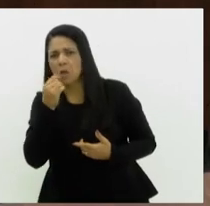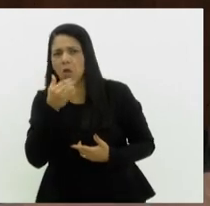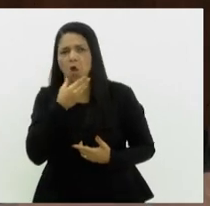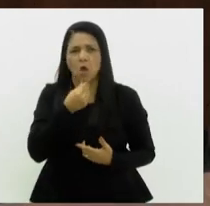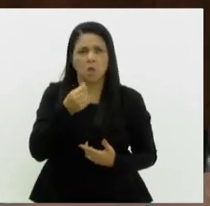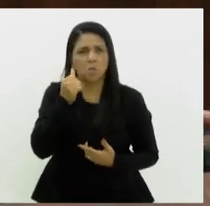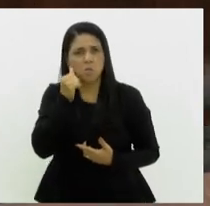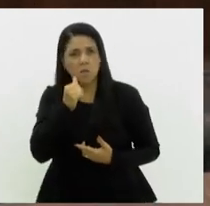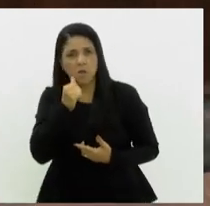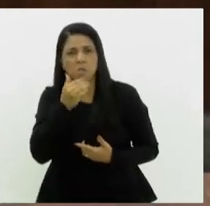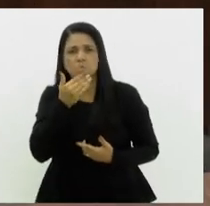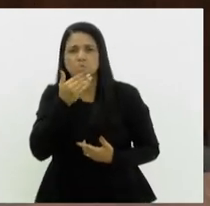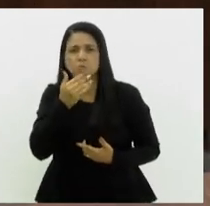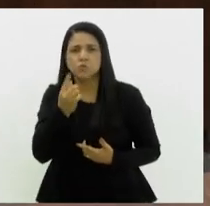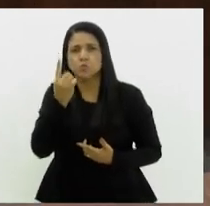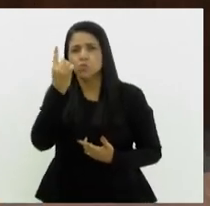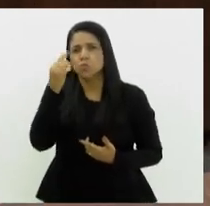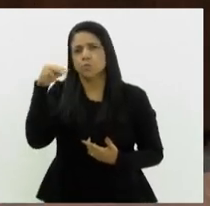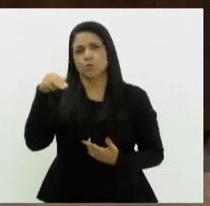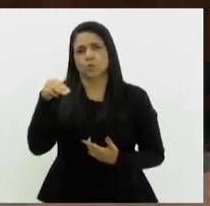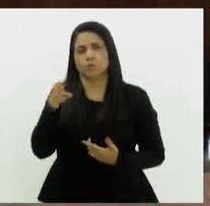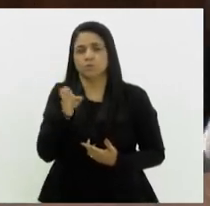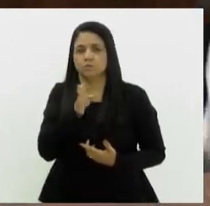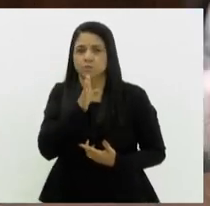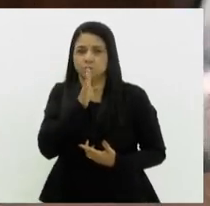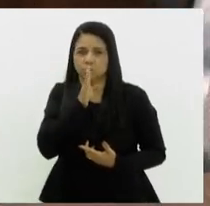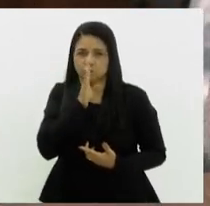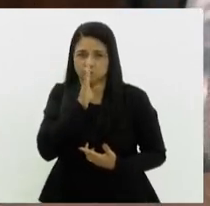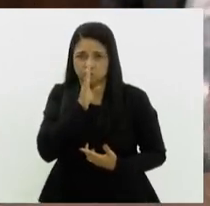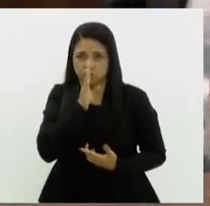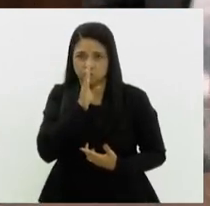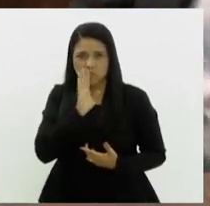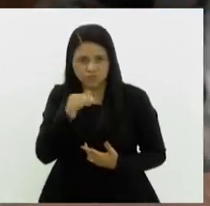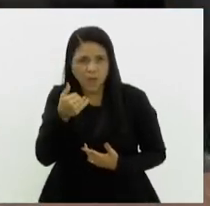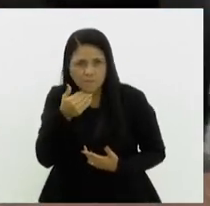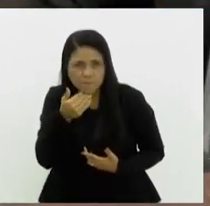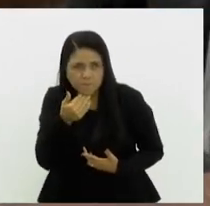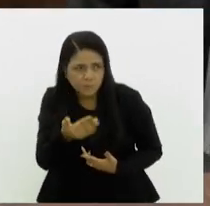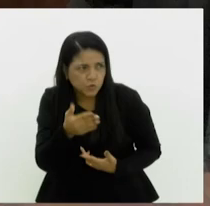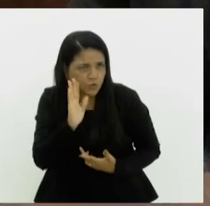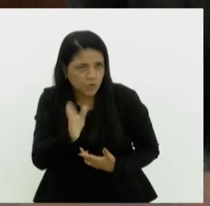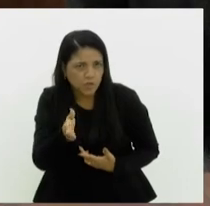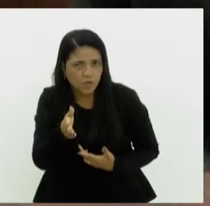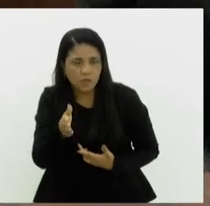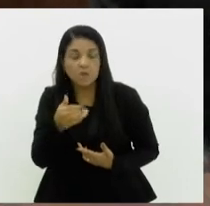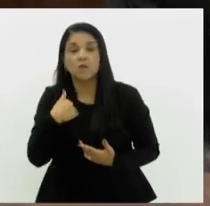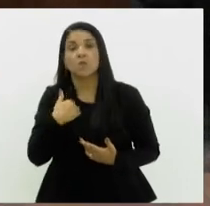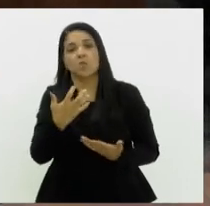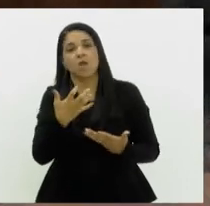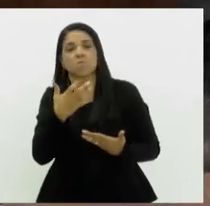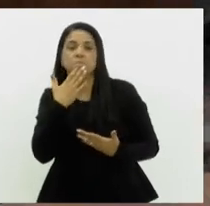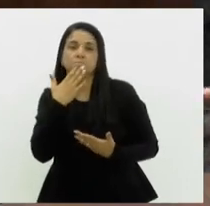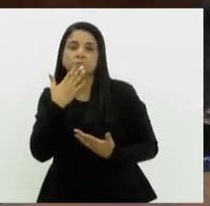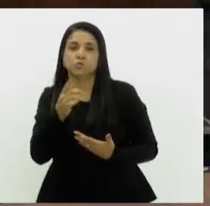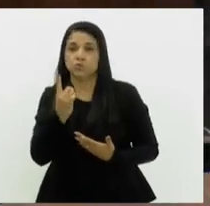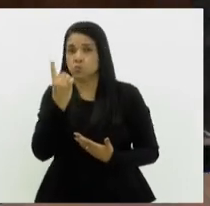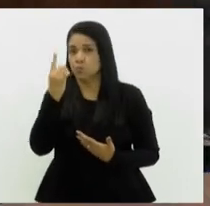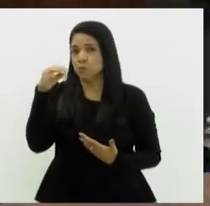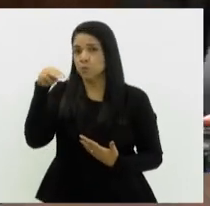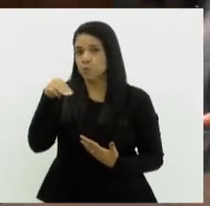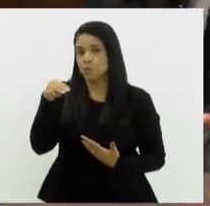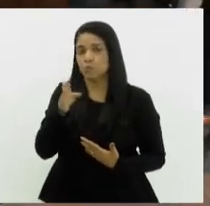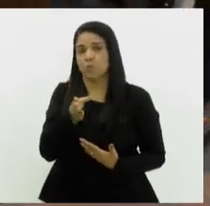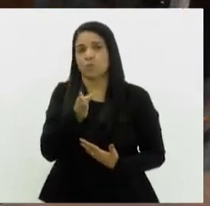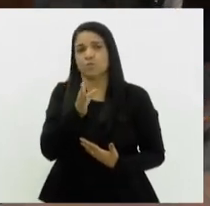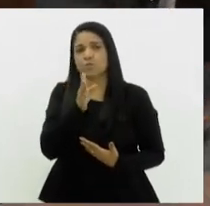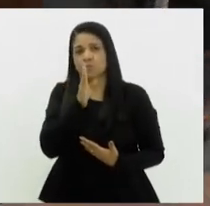já pediu um minuto de silêncio aqui. Já pediu? Eu queria pedir ao senhor presidente, um minuto de